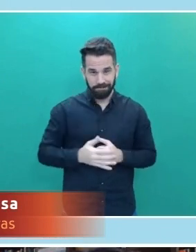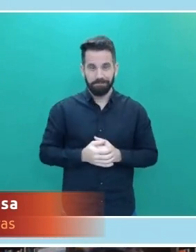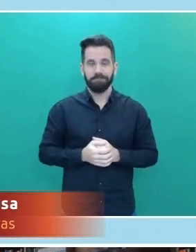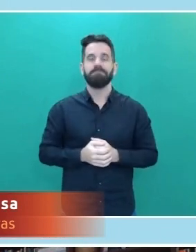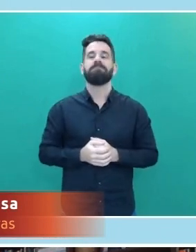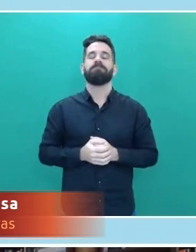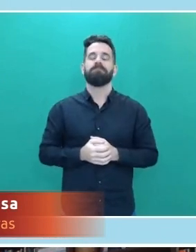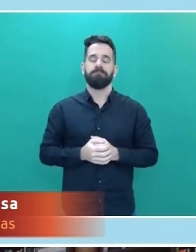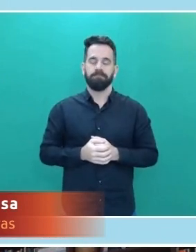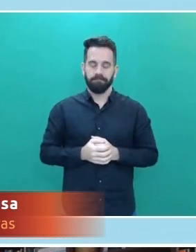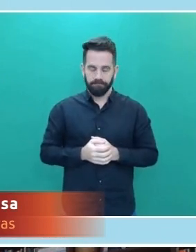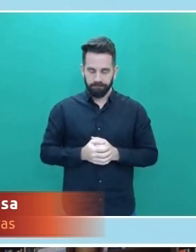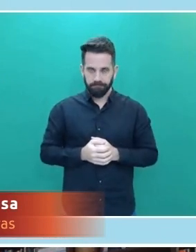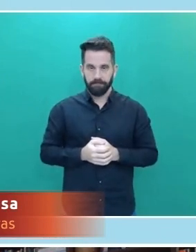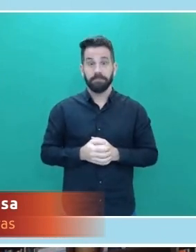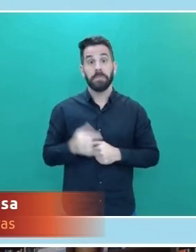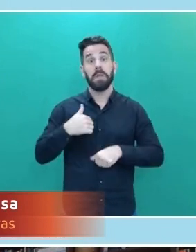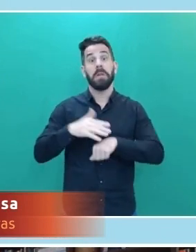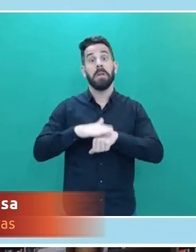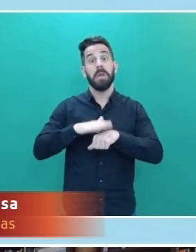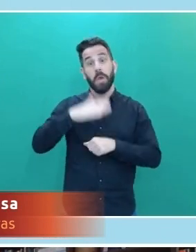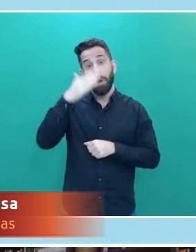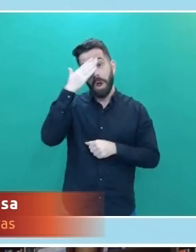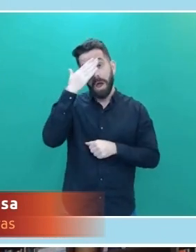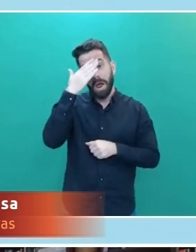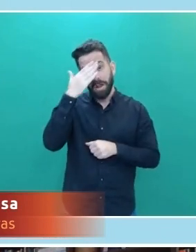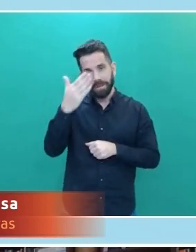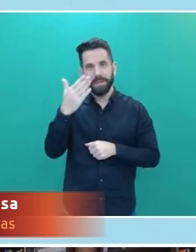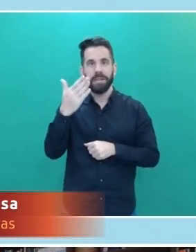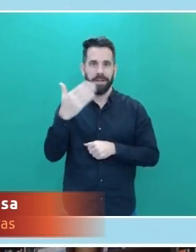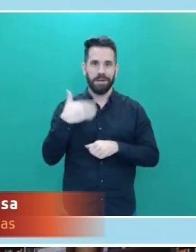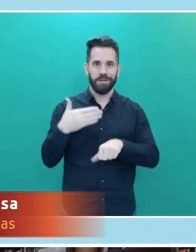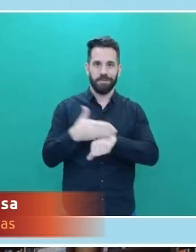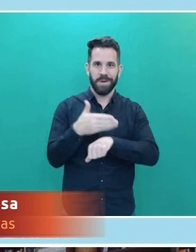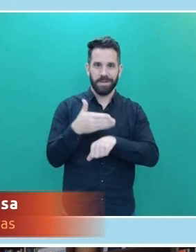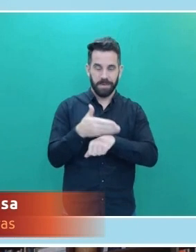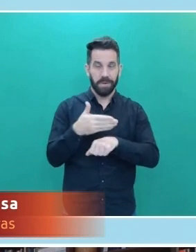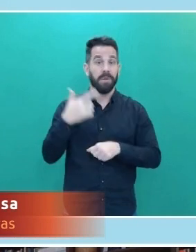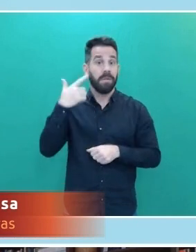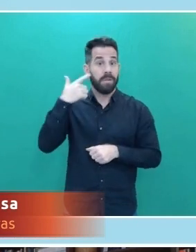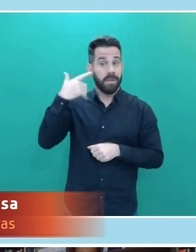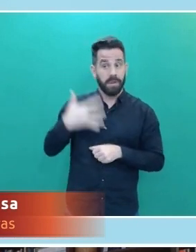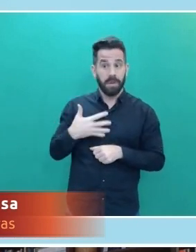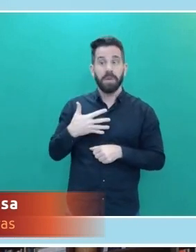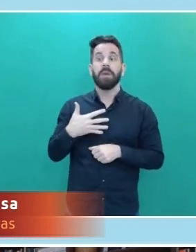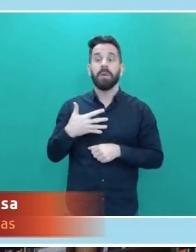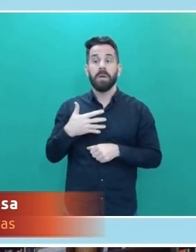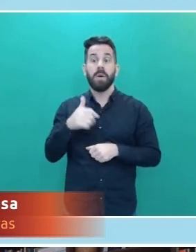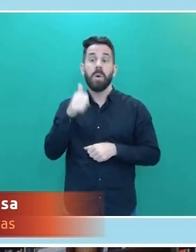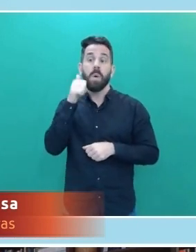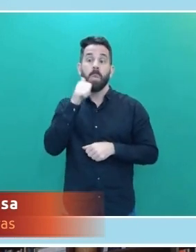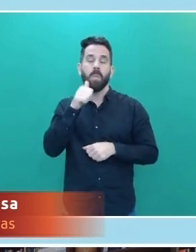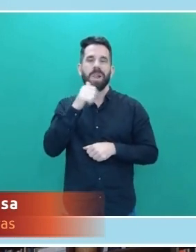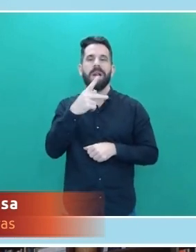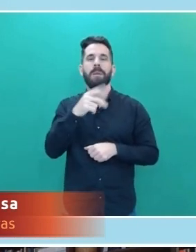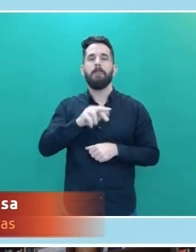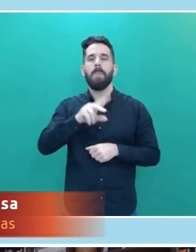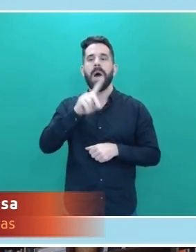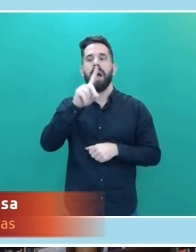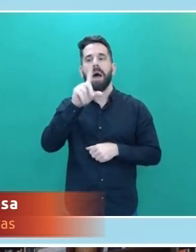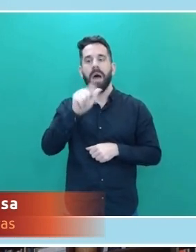que agradeço estar aqui com vocês. Vou também fazer a minha descrição. Eu me considero uma mulher parda, tenho